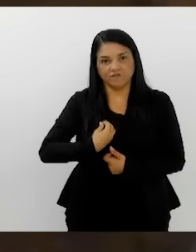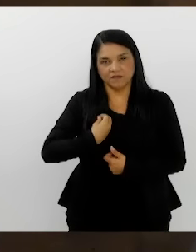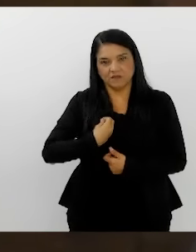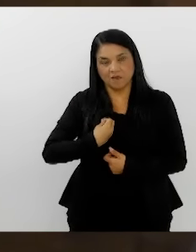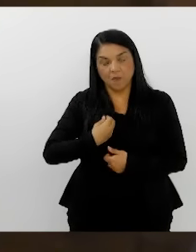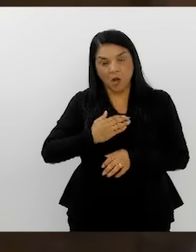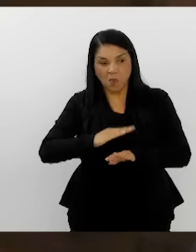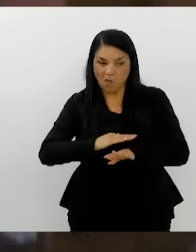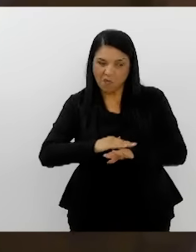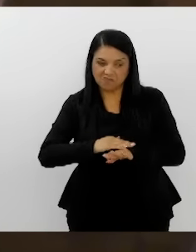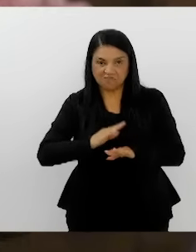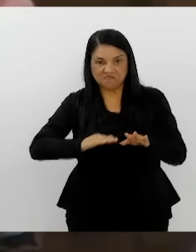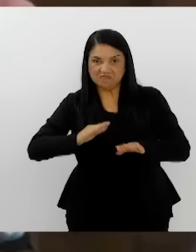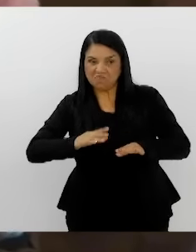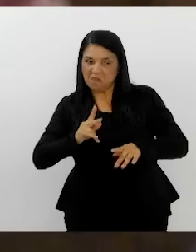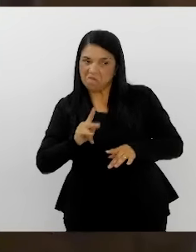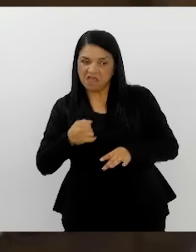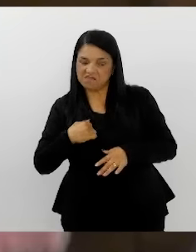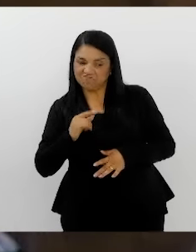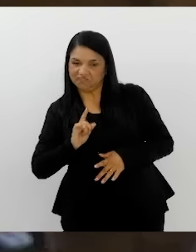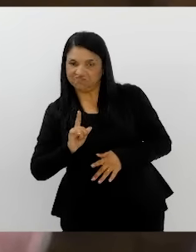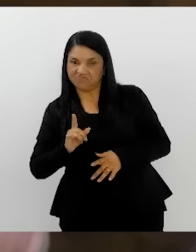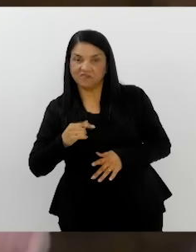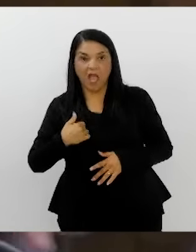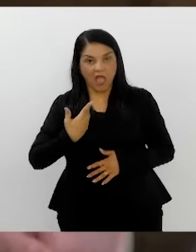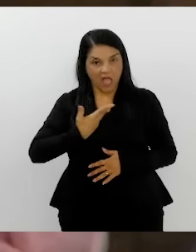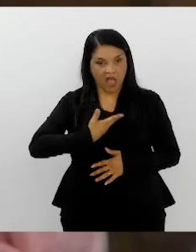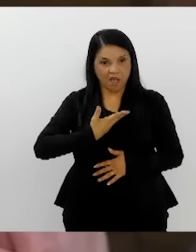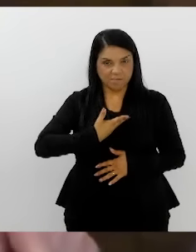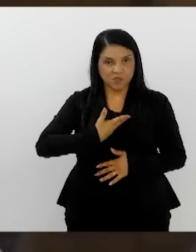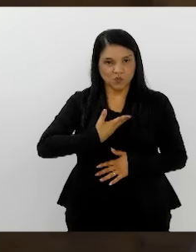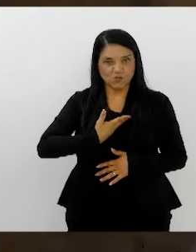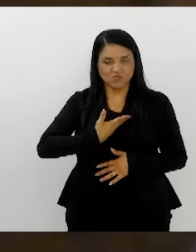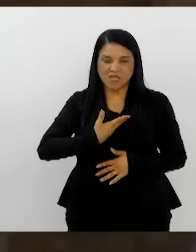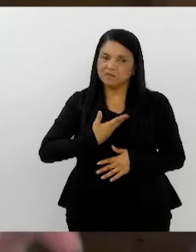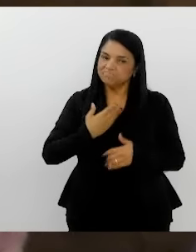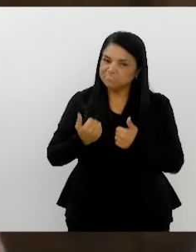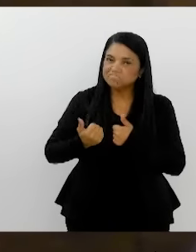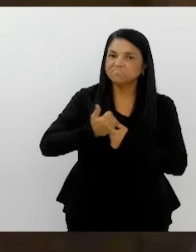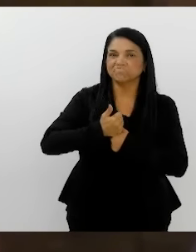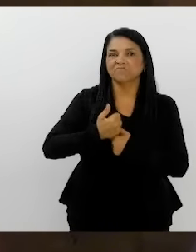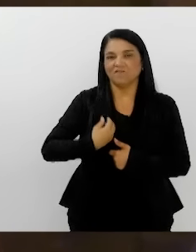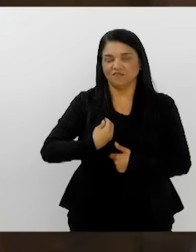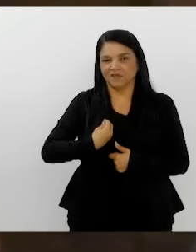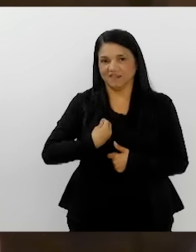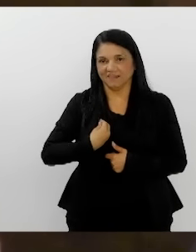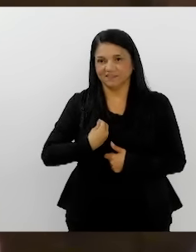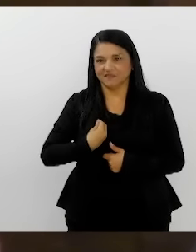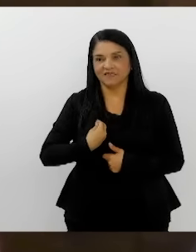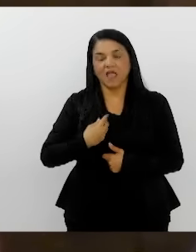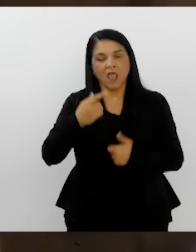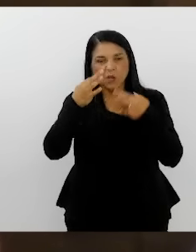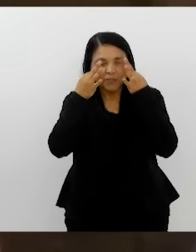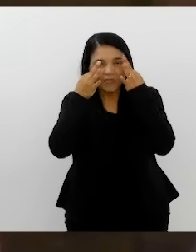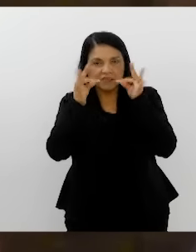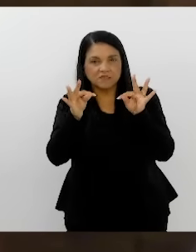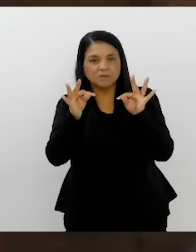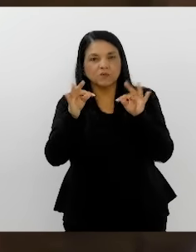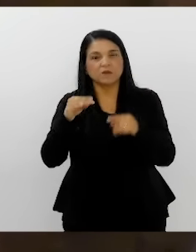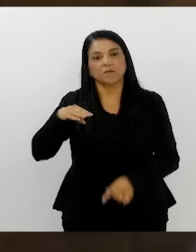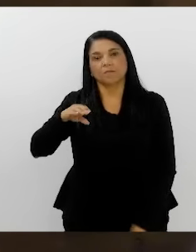não dar. O amigo não. Se ele é amigo, ele dá. E eu sou testemunha de quantas vezes